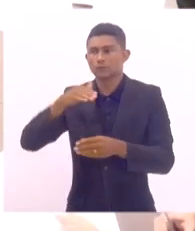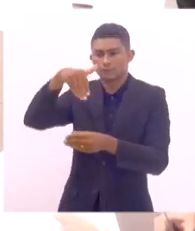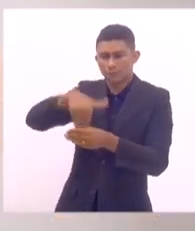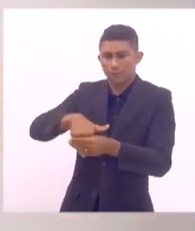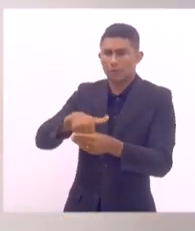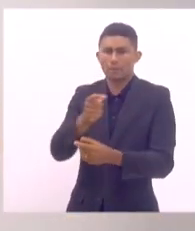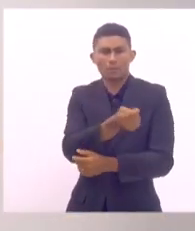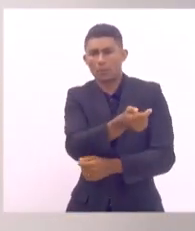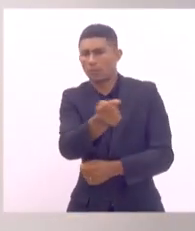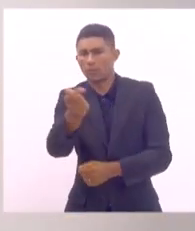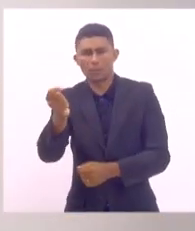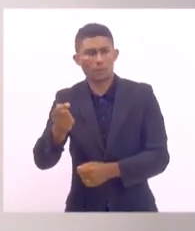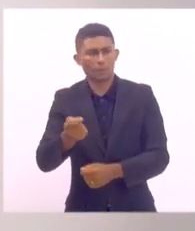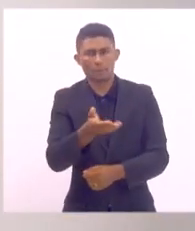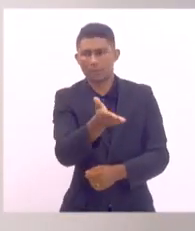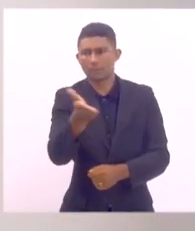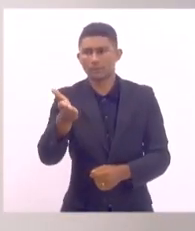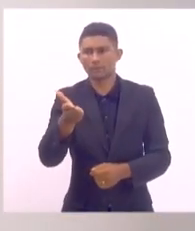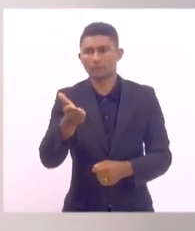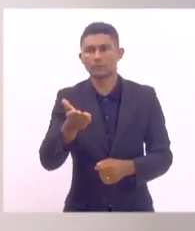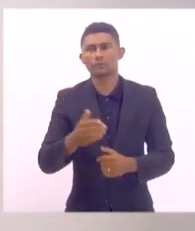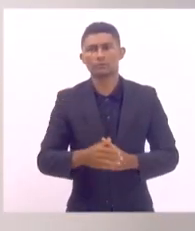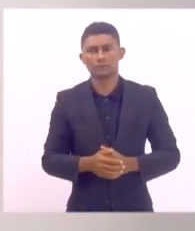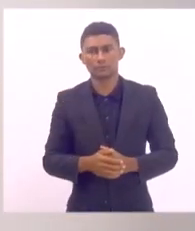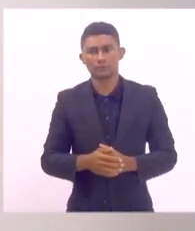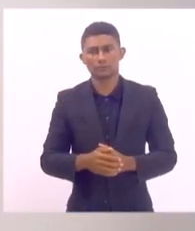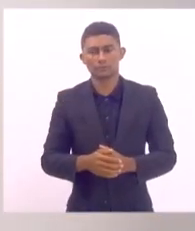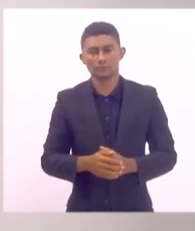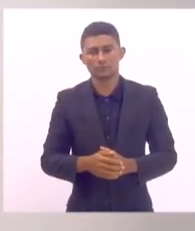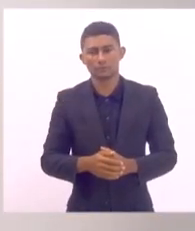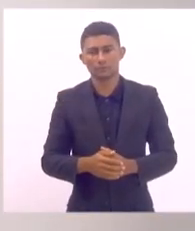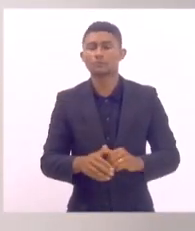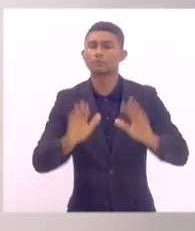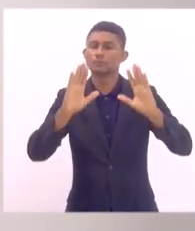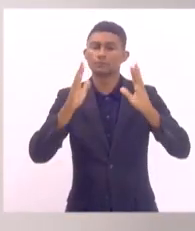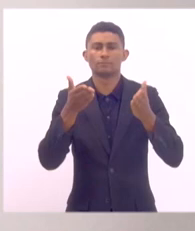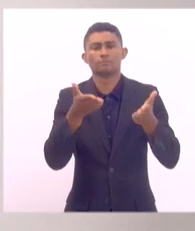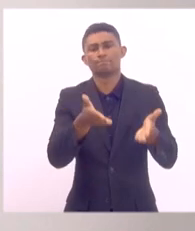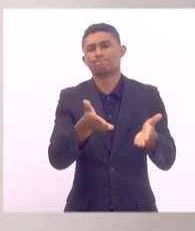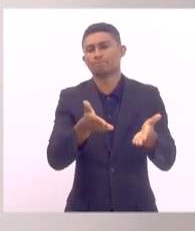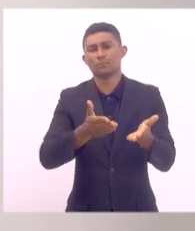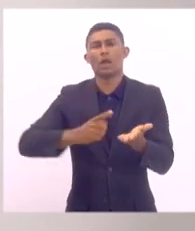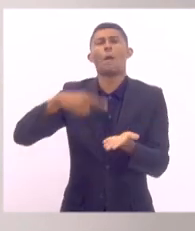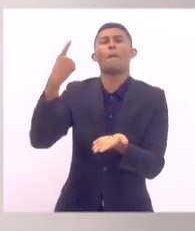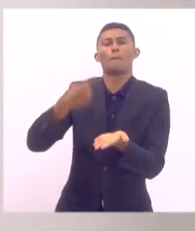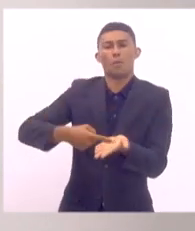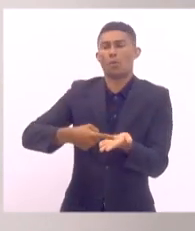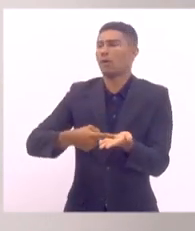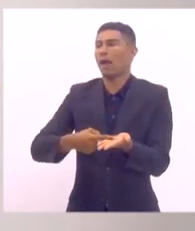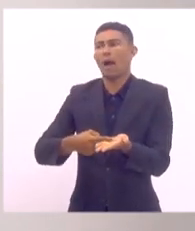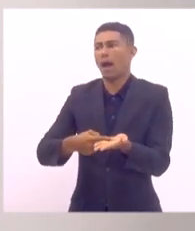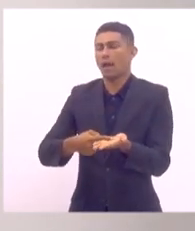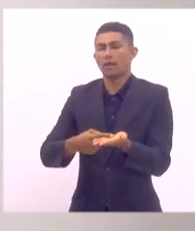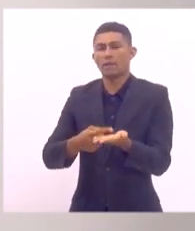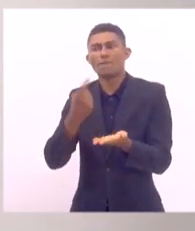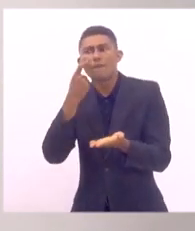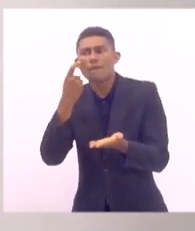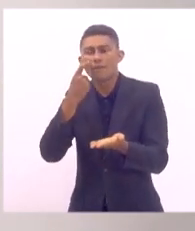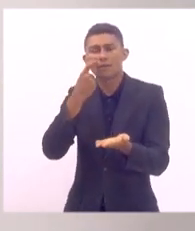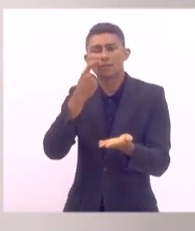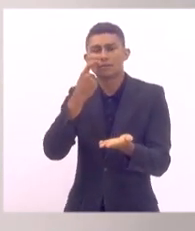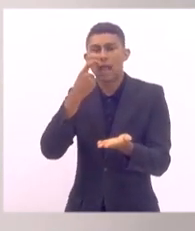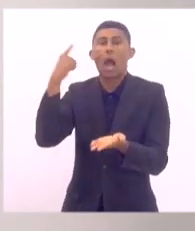votos foram não. Mas esse, não existe esse acordo de não pedir verificação. Não existe, de